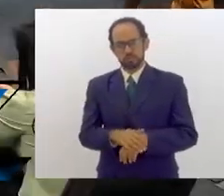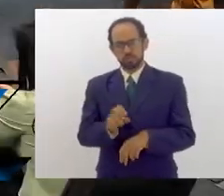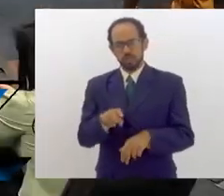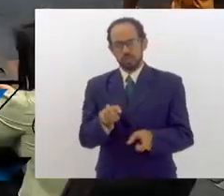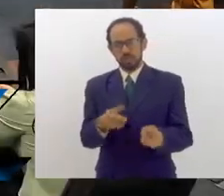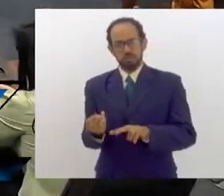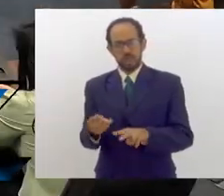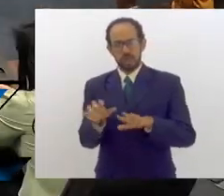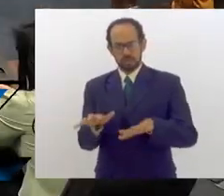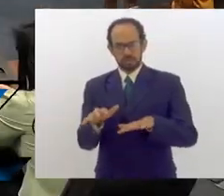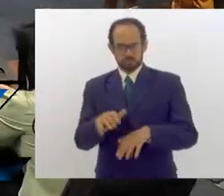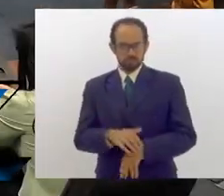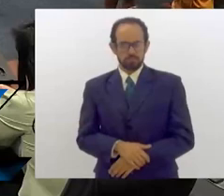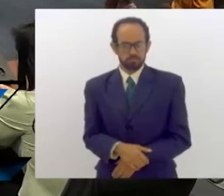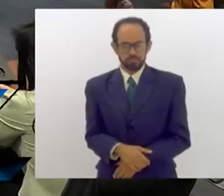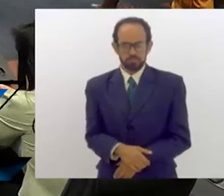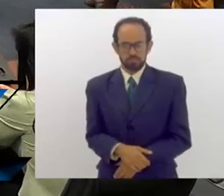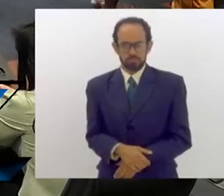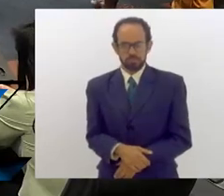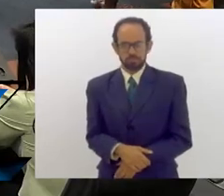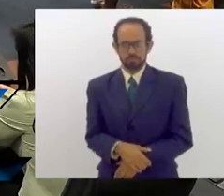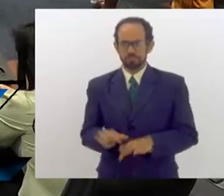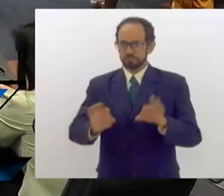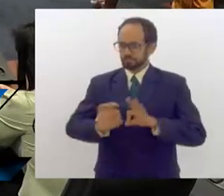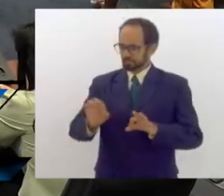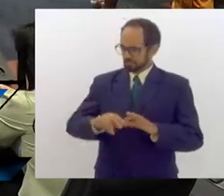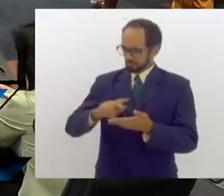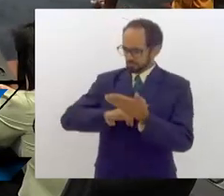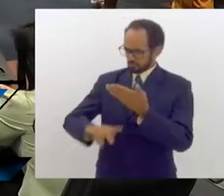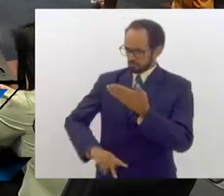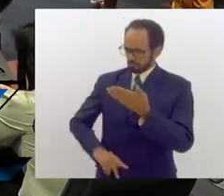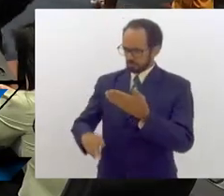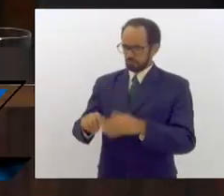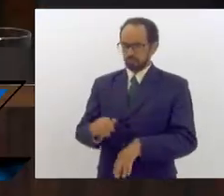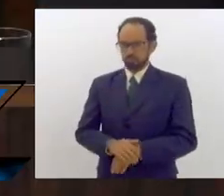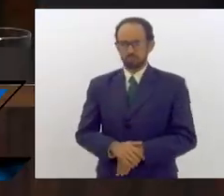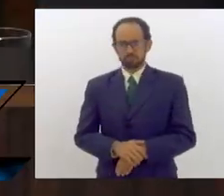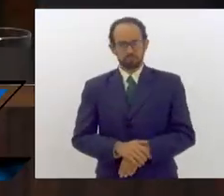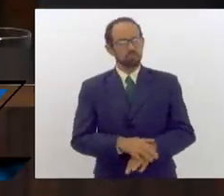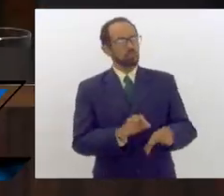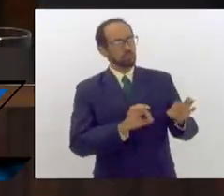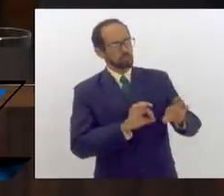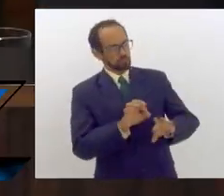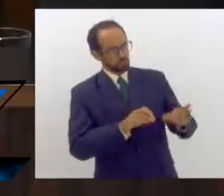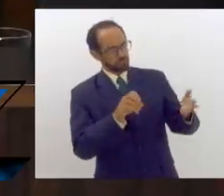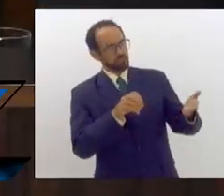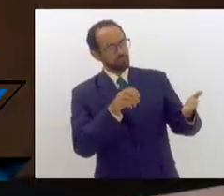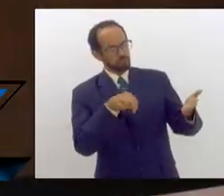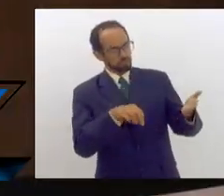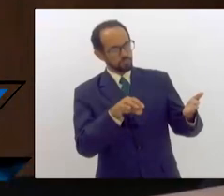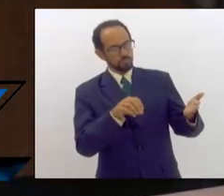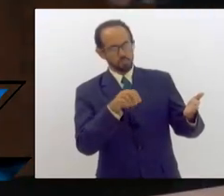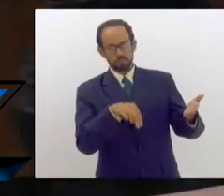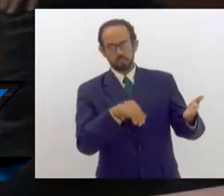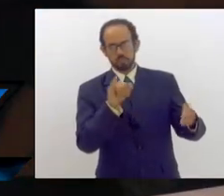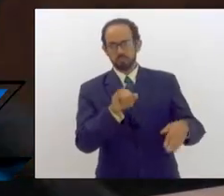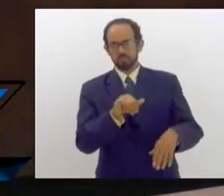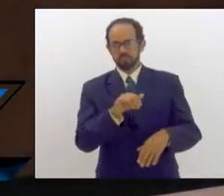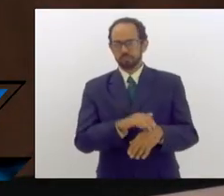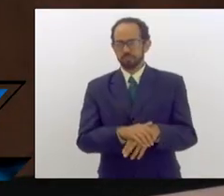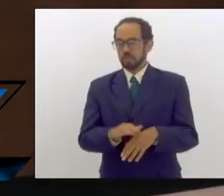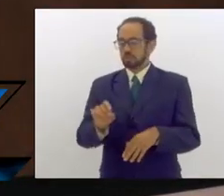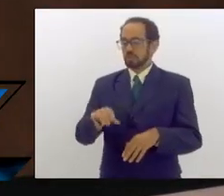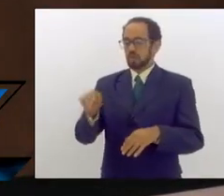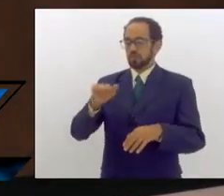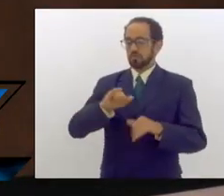vista piloto senhor presidente estão Deputado Antônio Paulo apenas presente